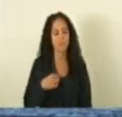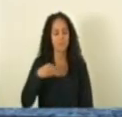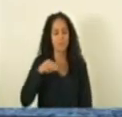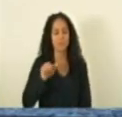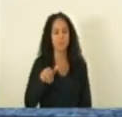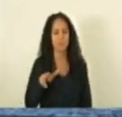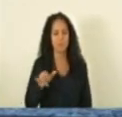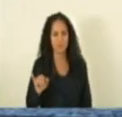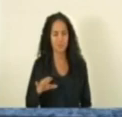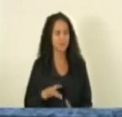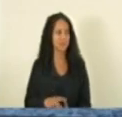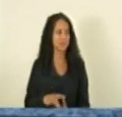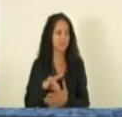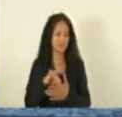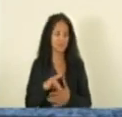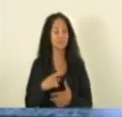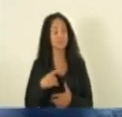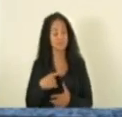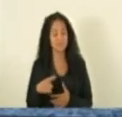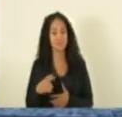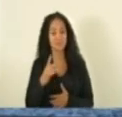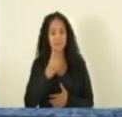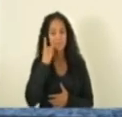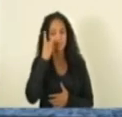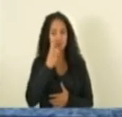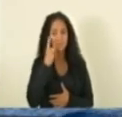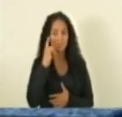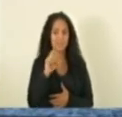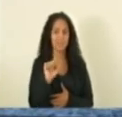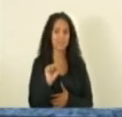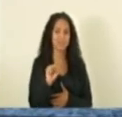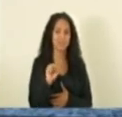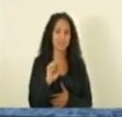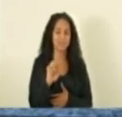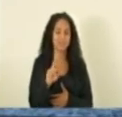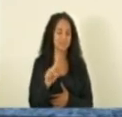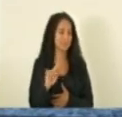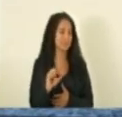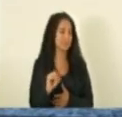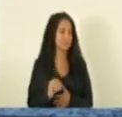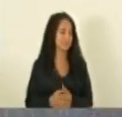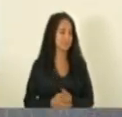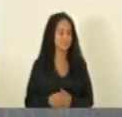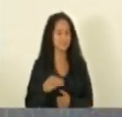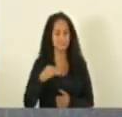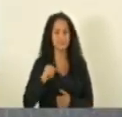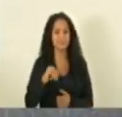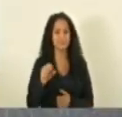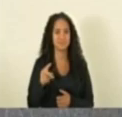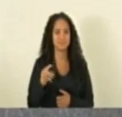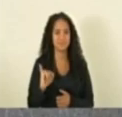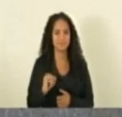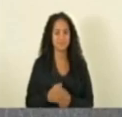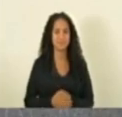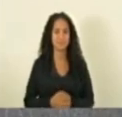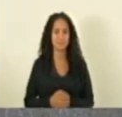Mameri líder. Passo a palavra ao deputado Sérgio Magés por tempo de 15 minutos.